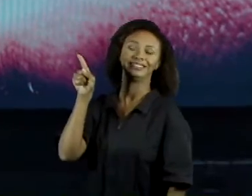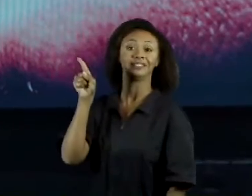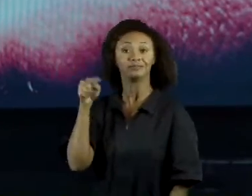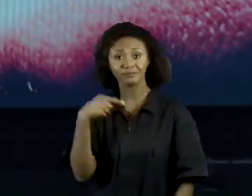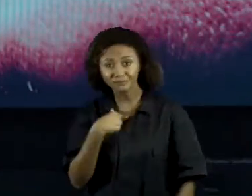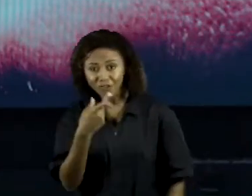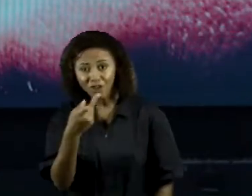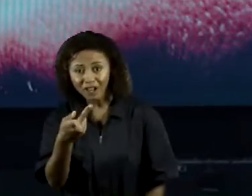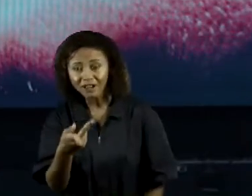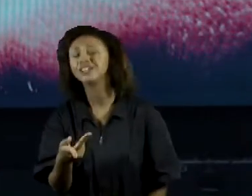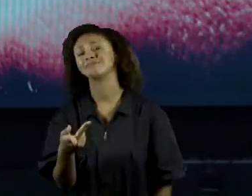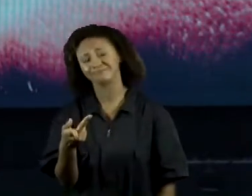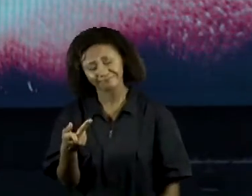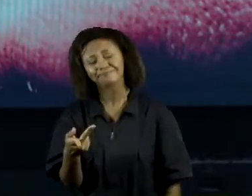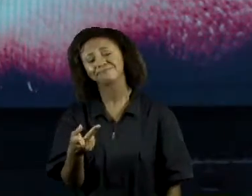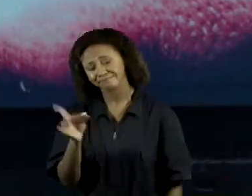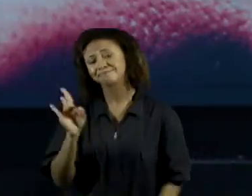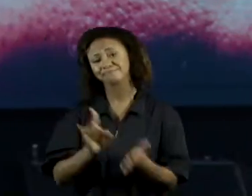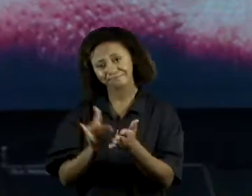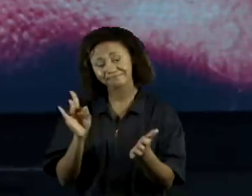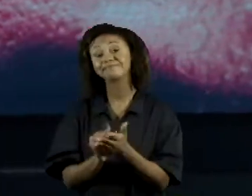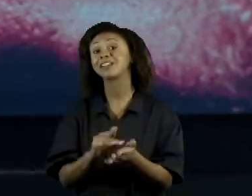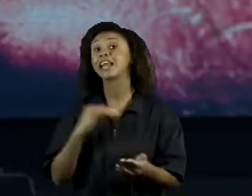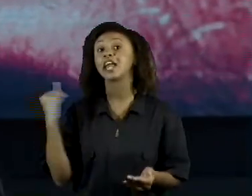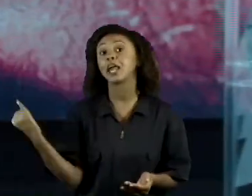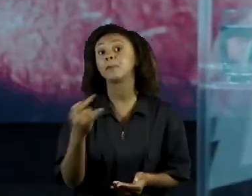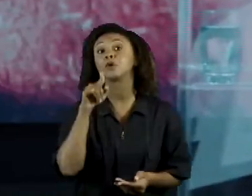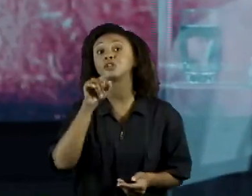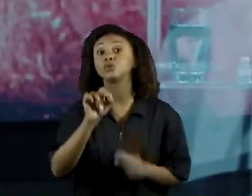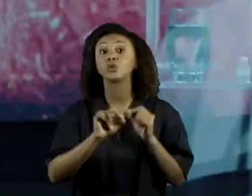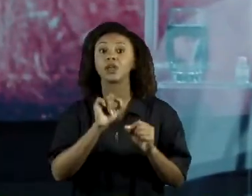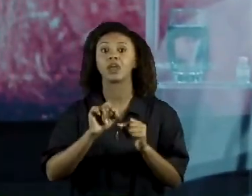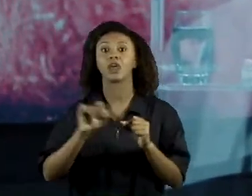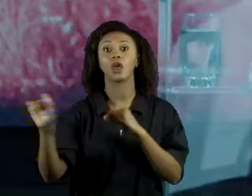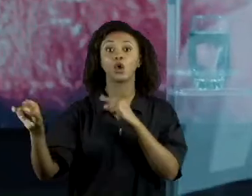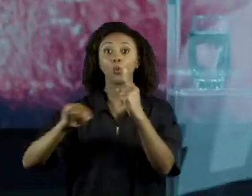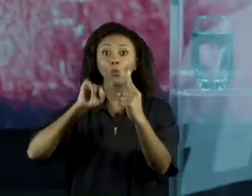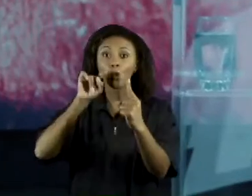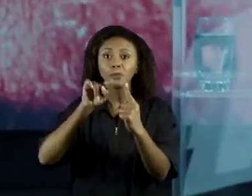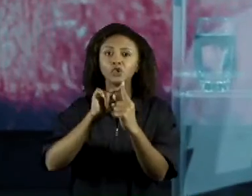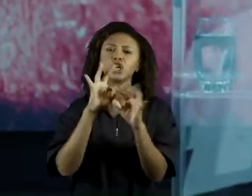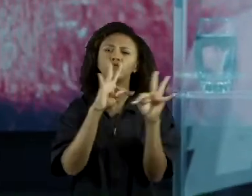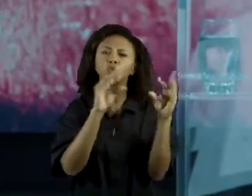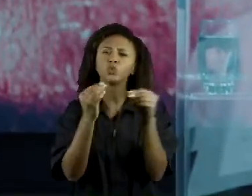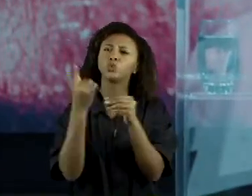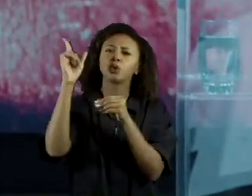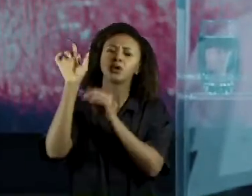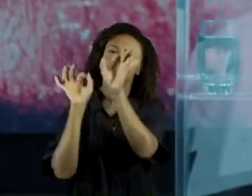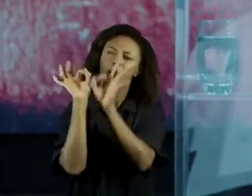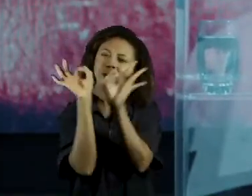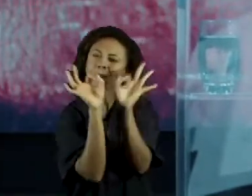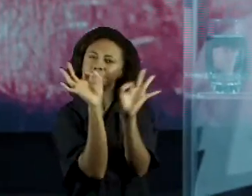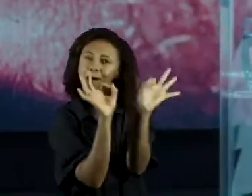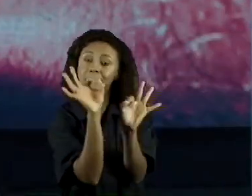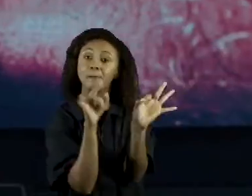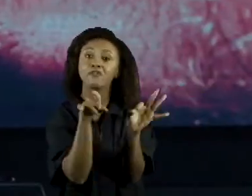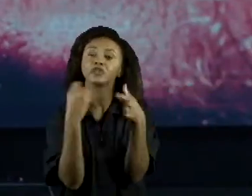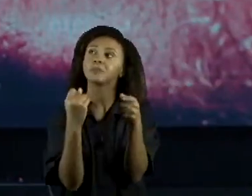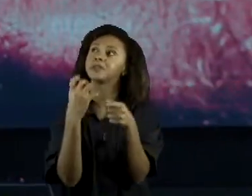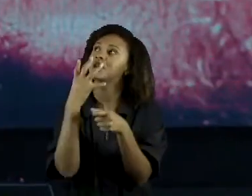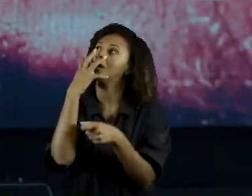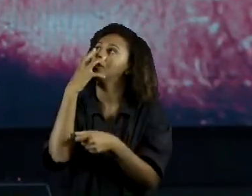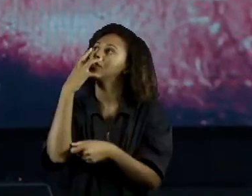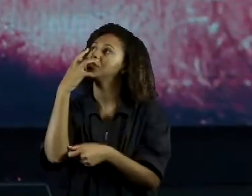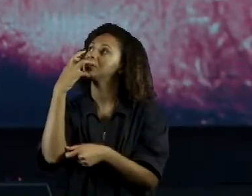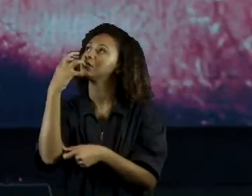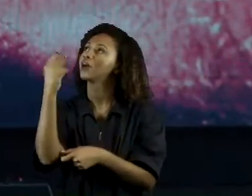é muito importante você se apaixonar pelo propósito de Deus. E o propósito de Deus vai te dar essa chama, esse fogo